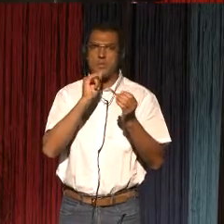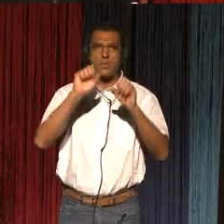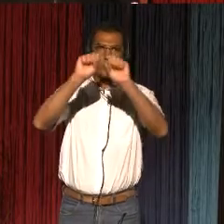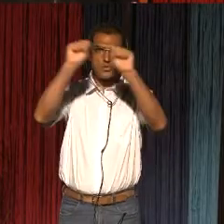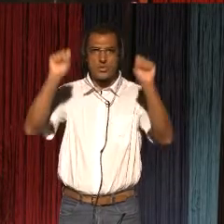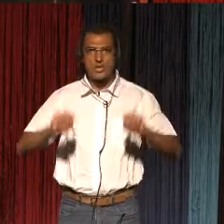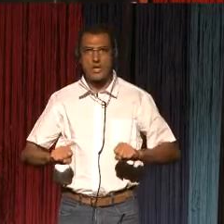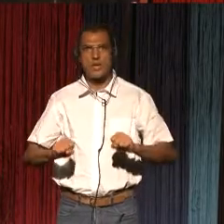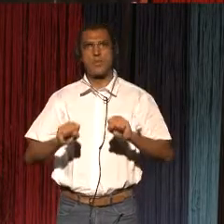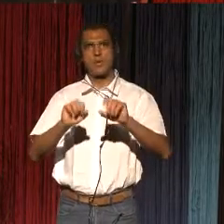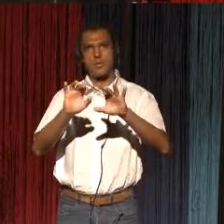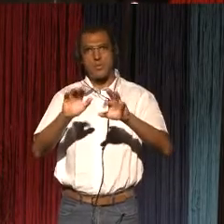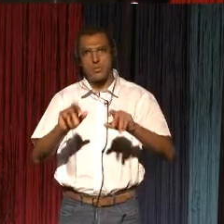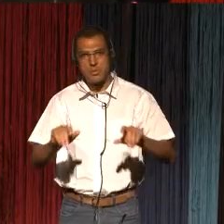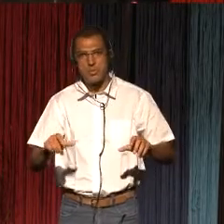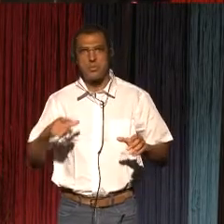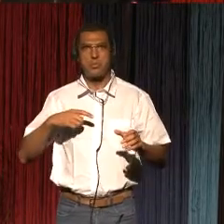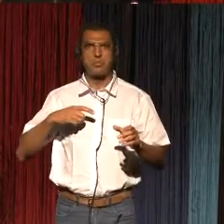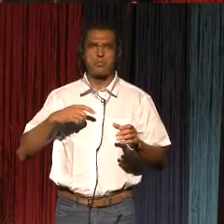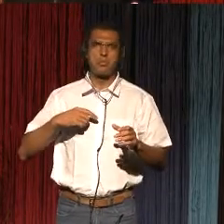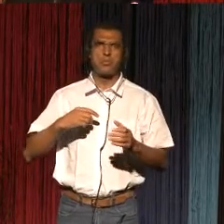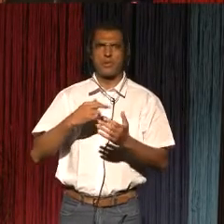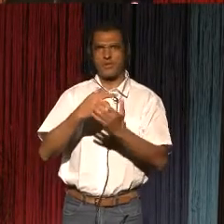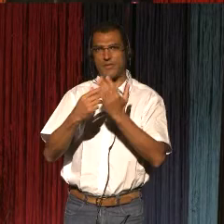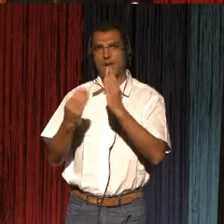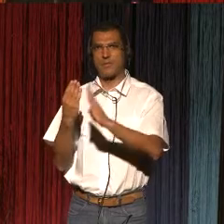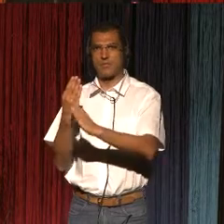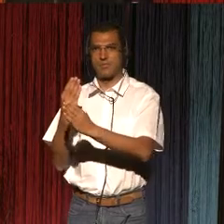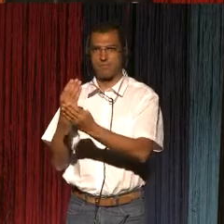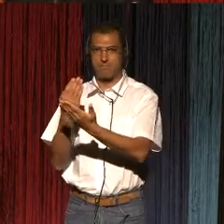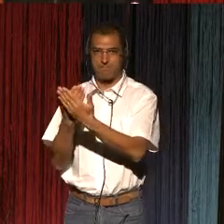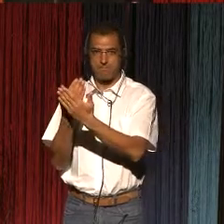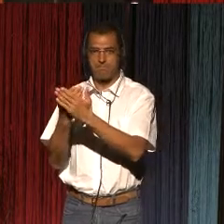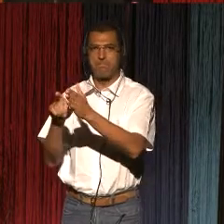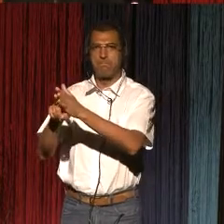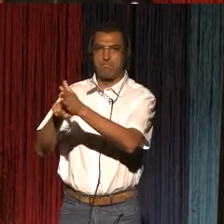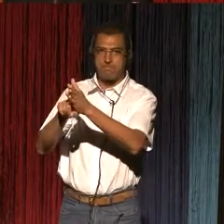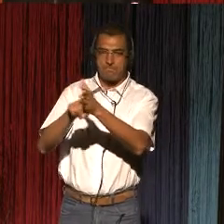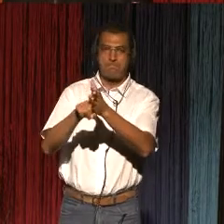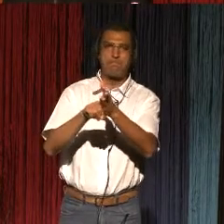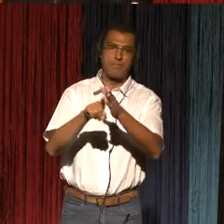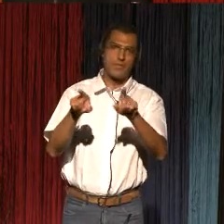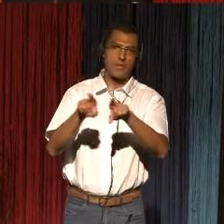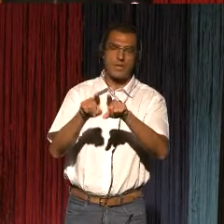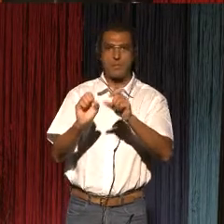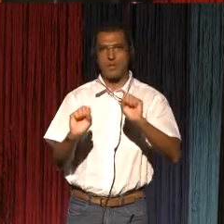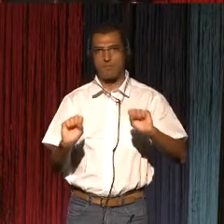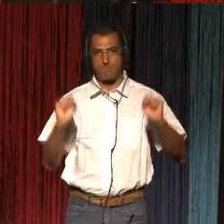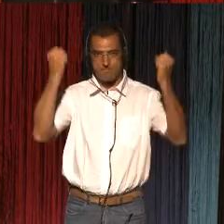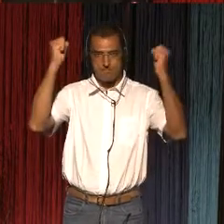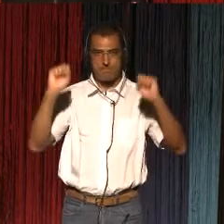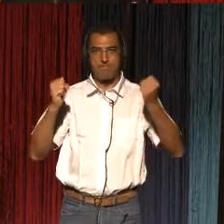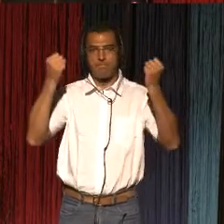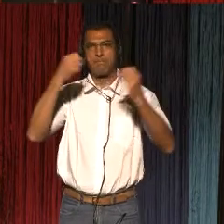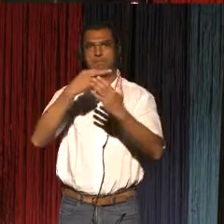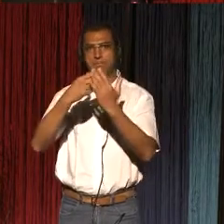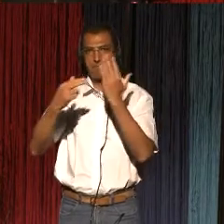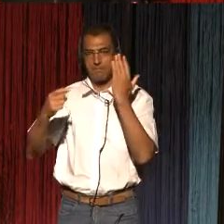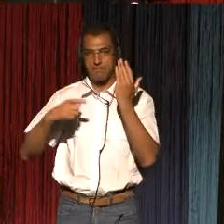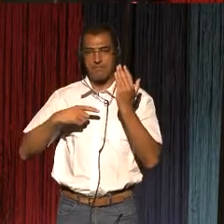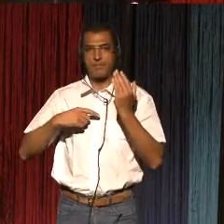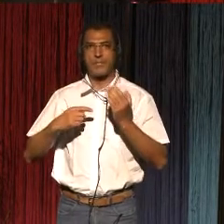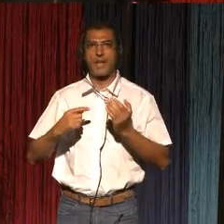diferentes tipos de prática de atenção plena e diferentes tipos de atividade física. E o que nós observamos é que é